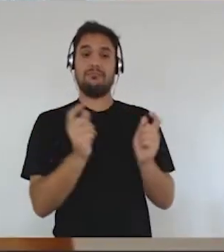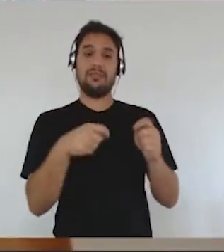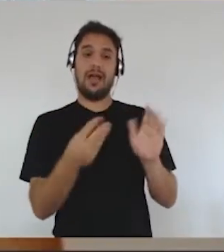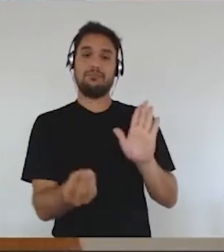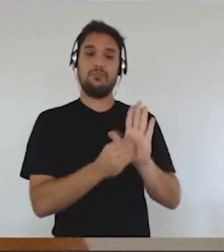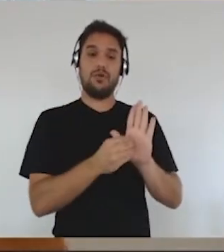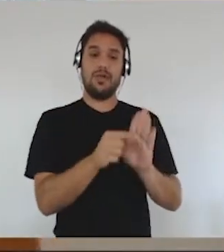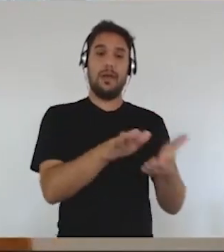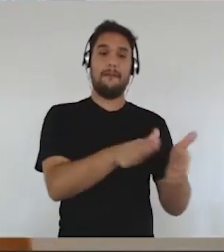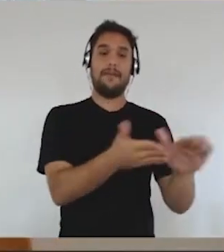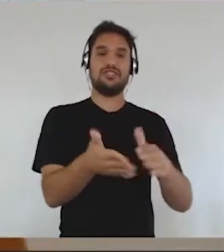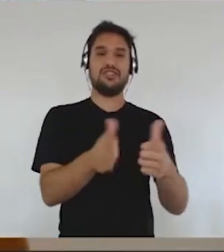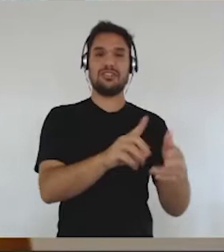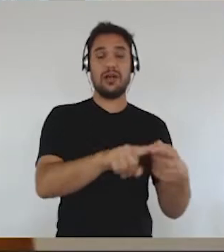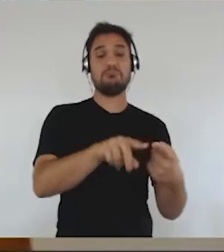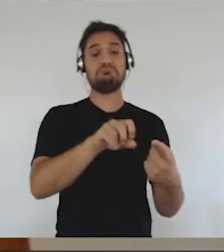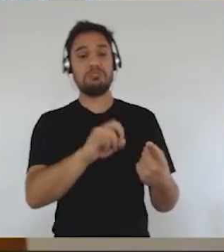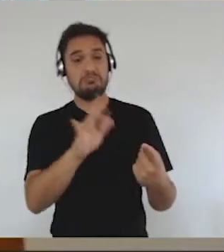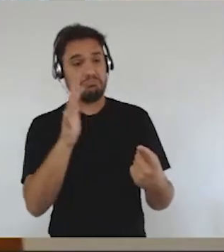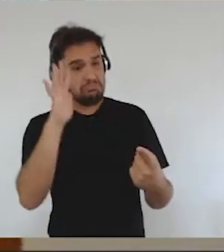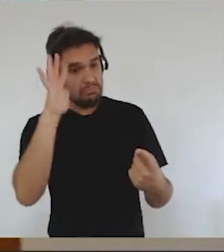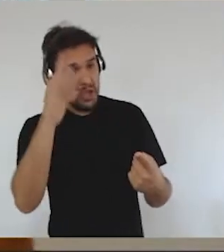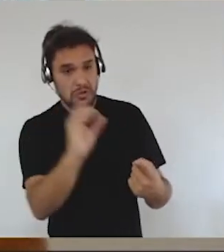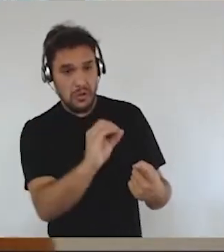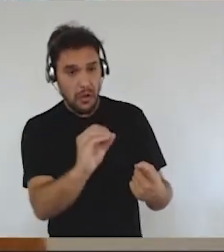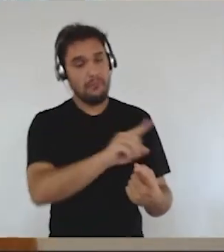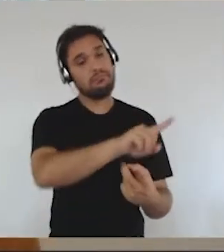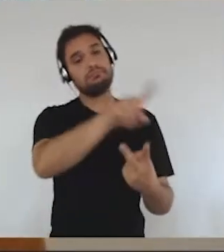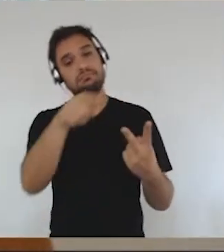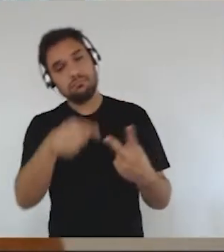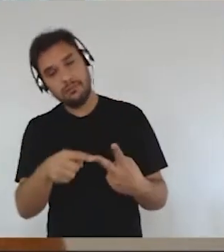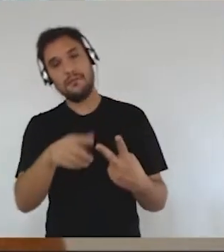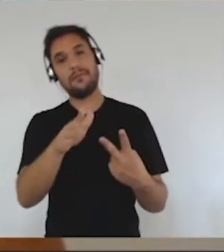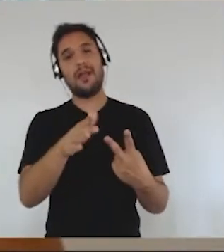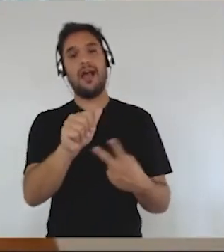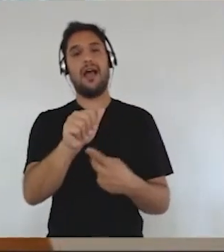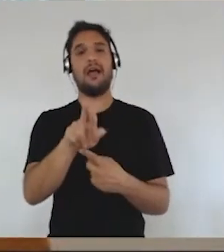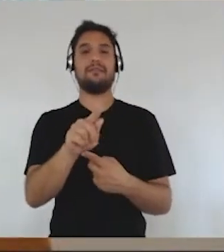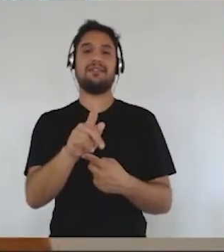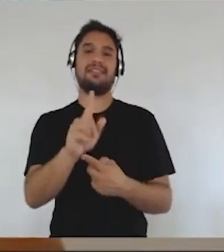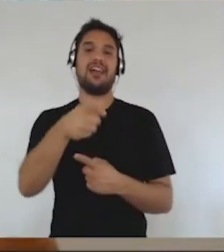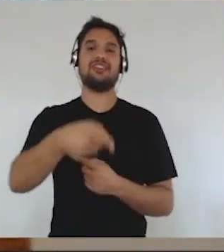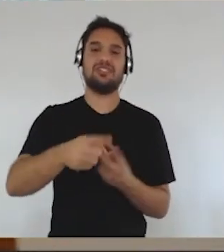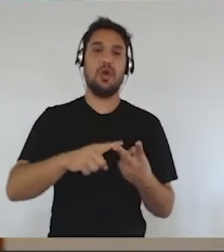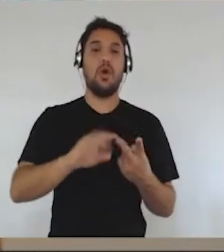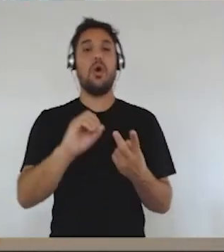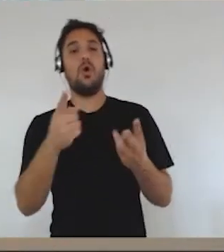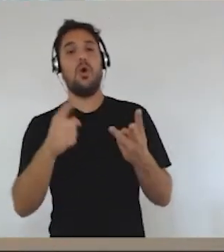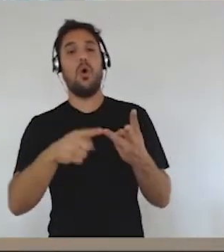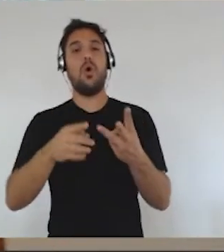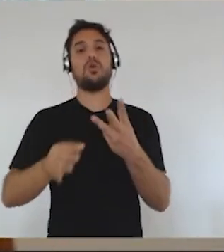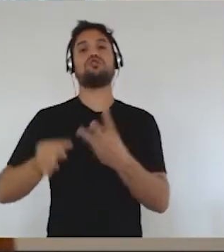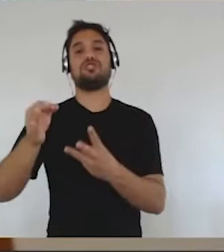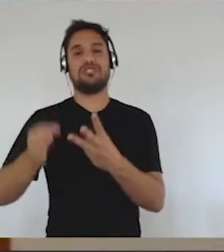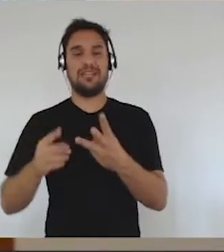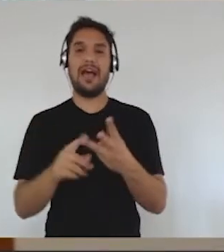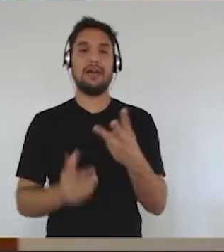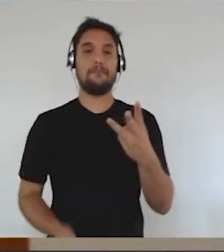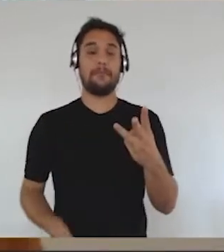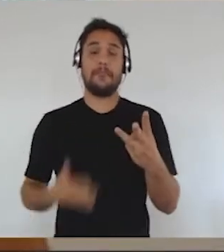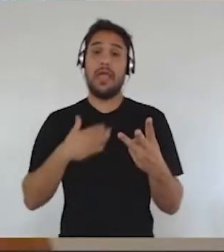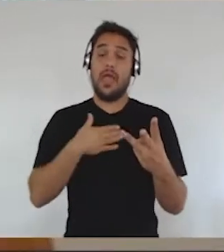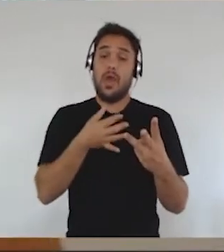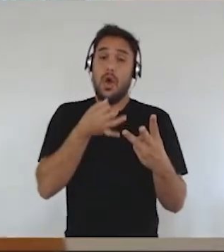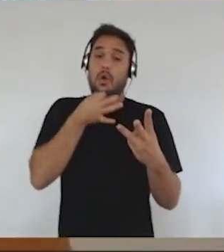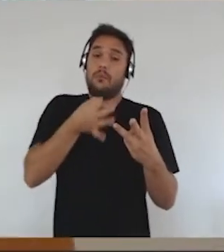ser na mediação e, caso não havendo a solução, você opta pela arbitragem ou opta pelo judiciário. Eu sou a favor de